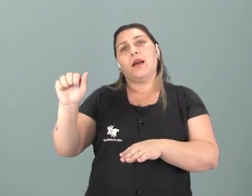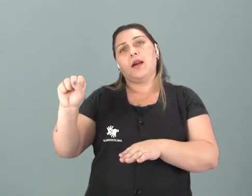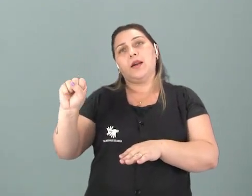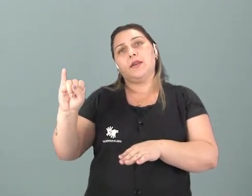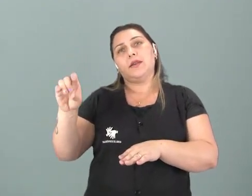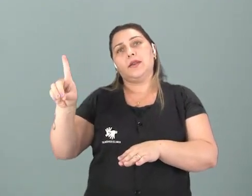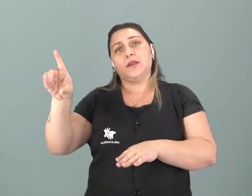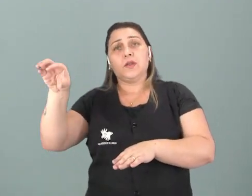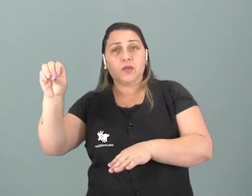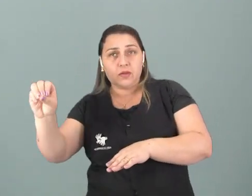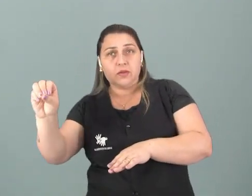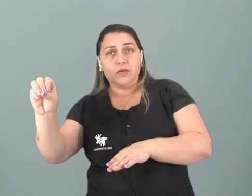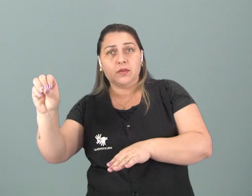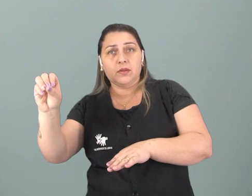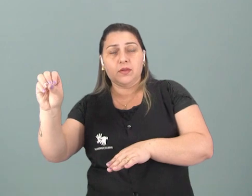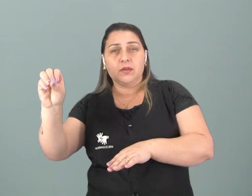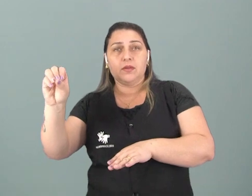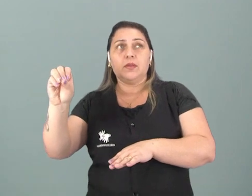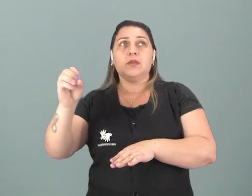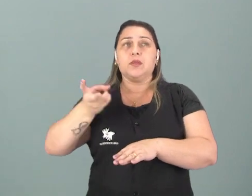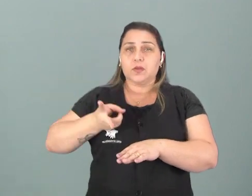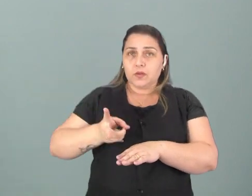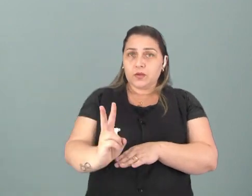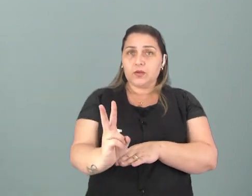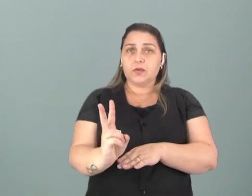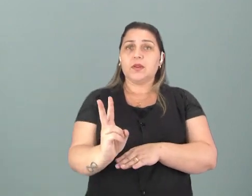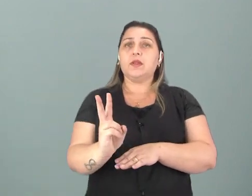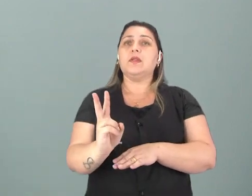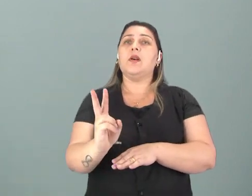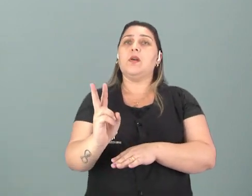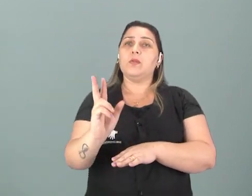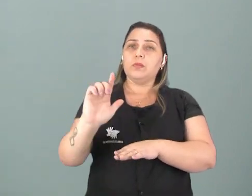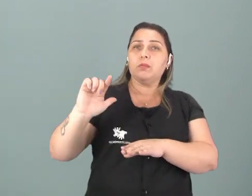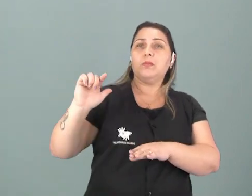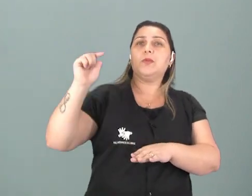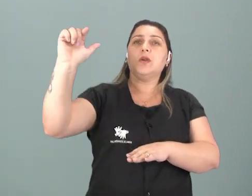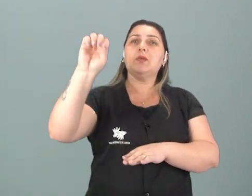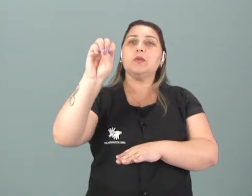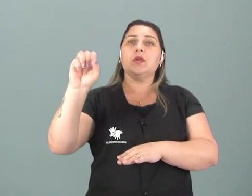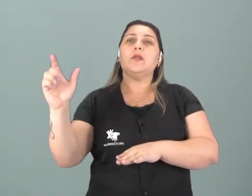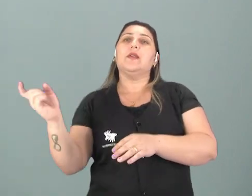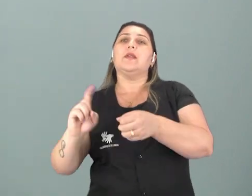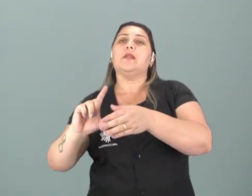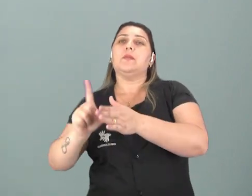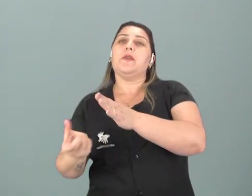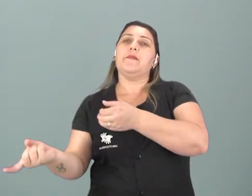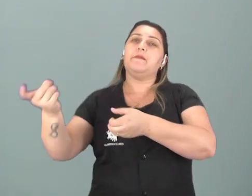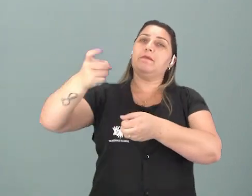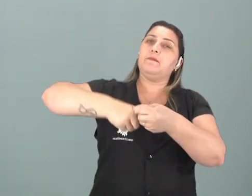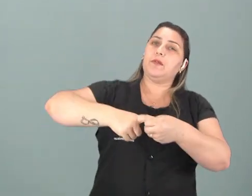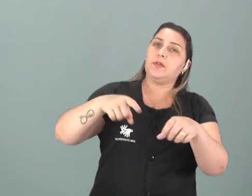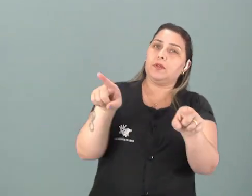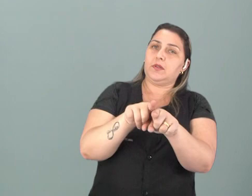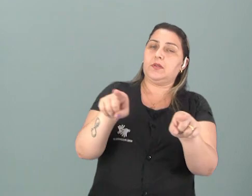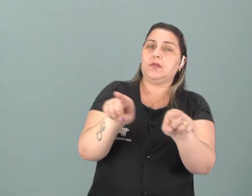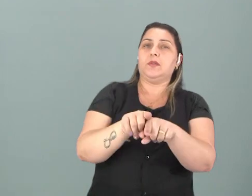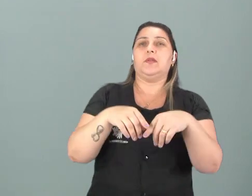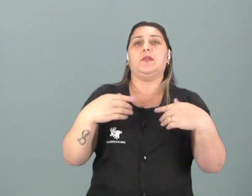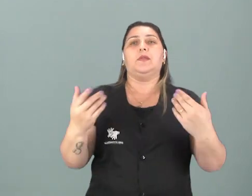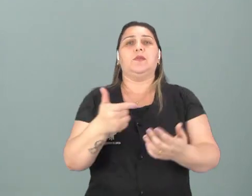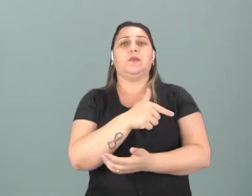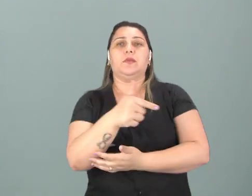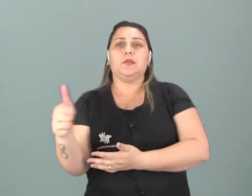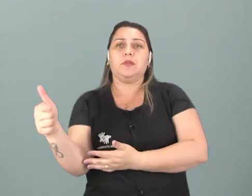si, dó. E continua até o próximo sol, e depois volta também, tá certo? Então, não